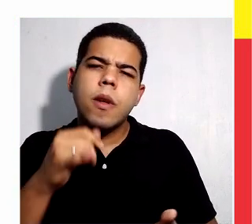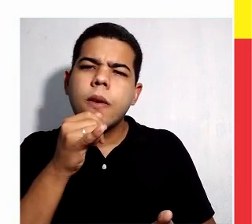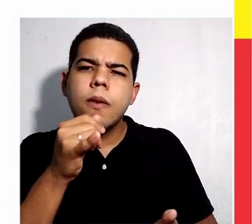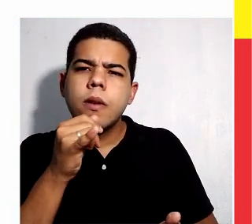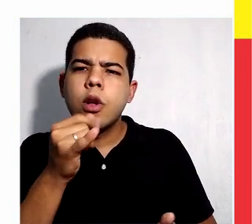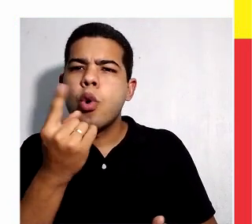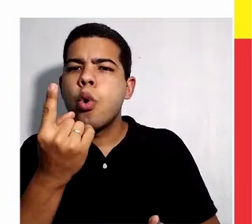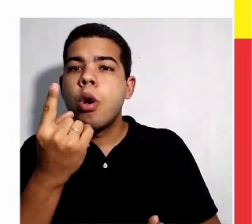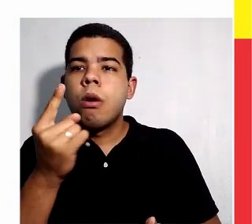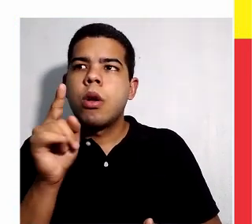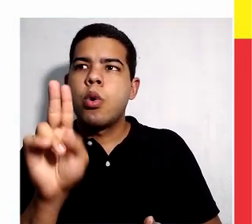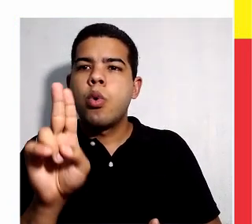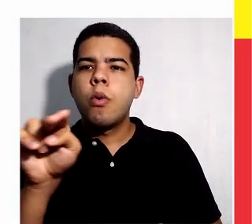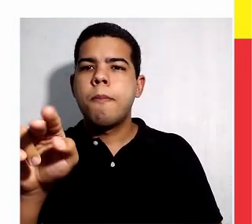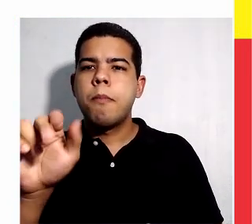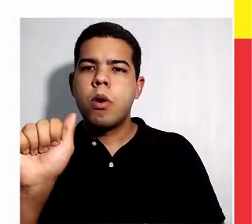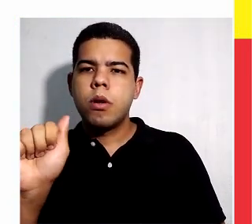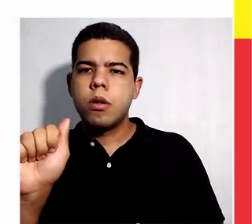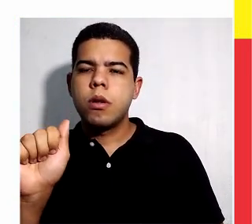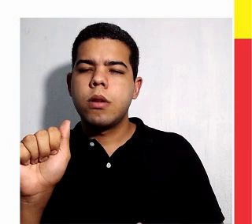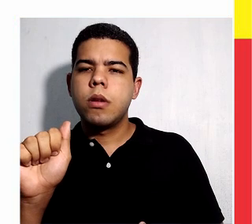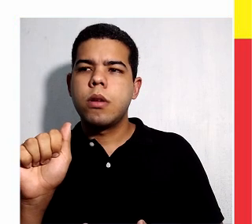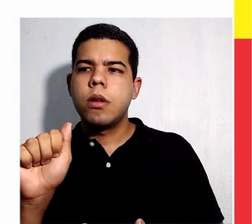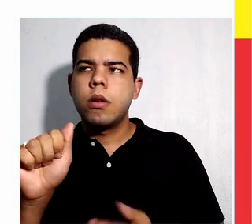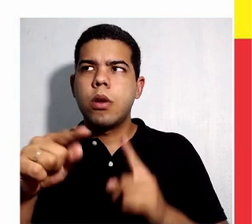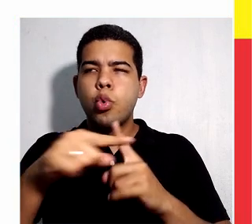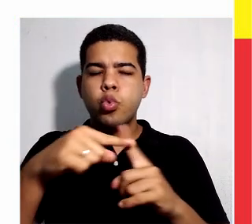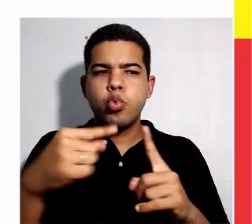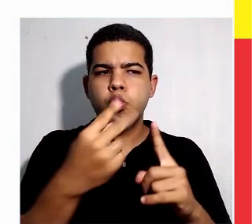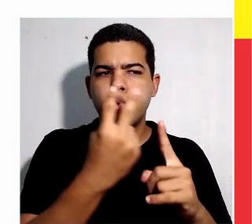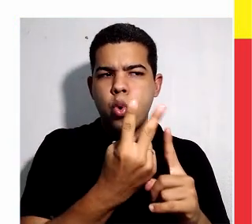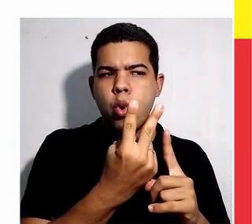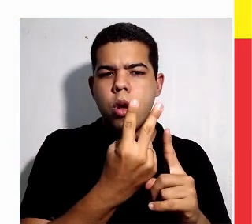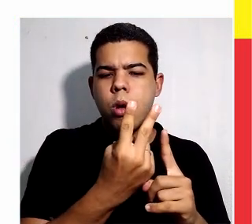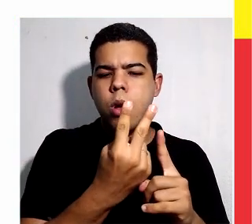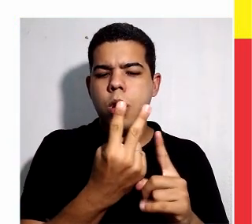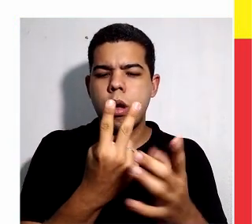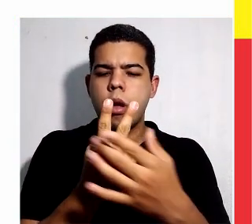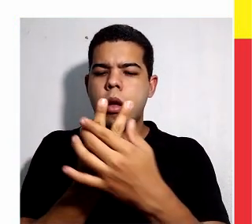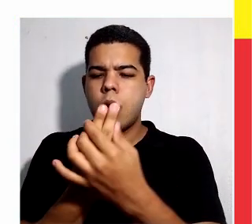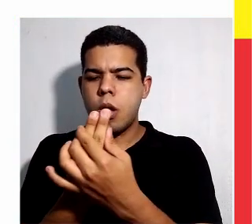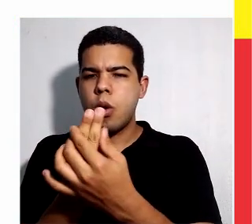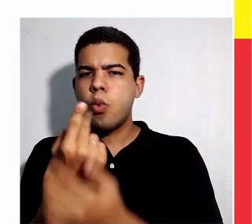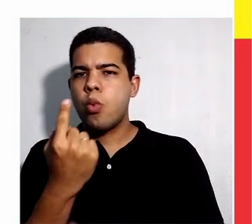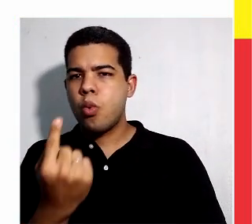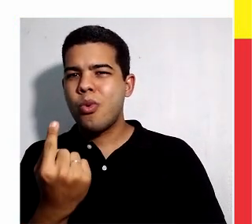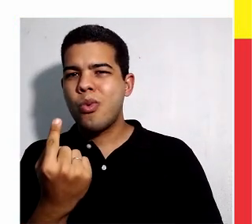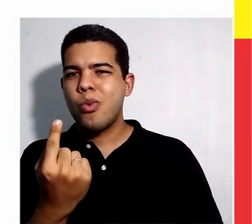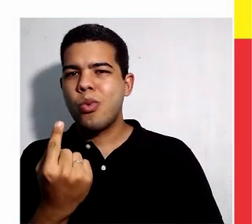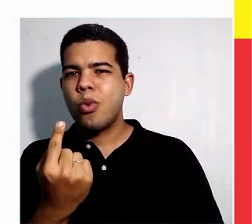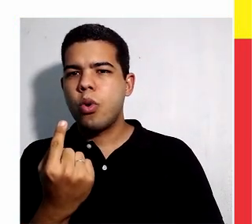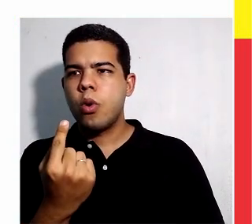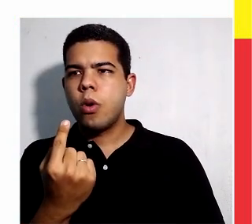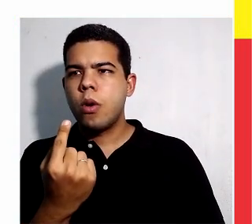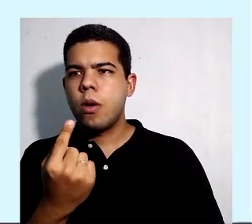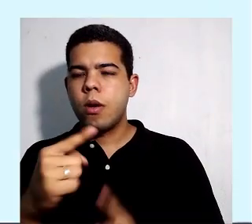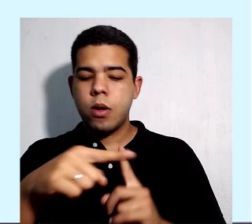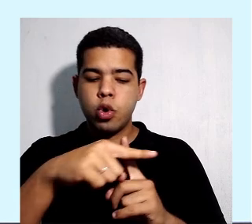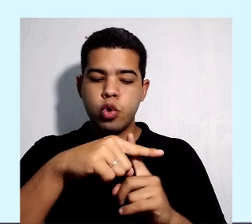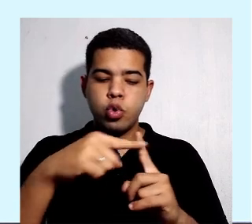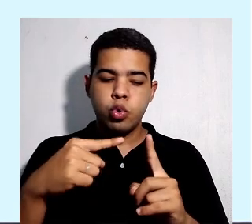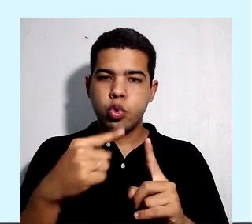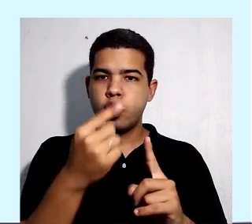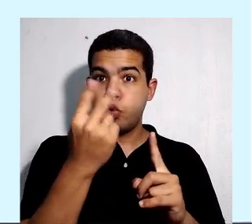uma unidade. A cada duas metades, você vai dando também uma unidade. Lembra do que eu falei? A cada